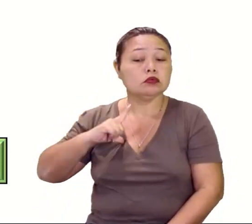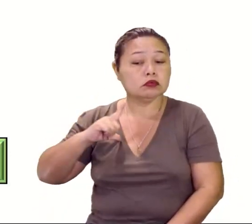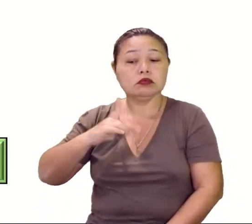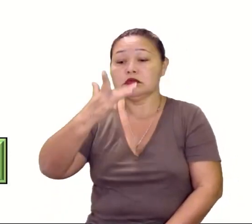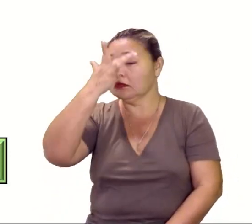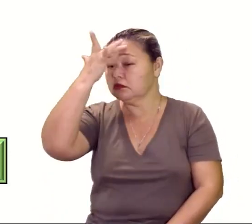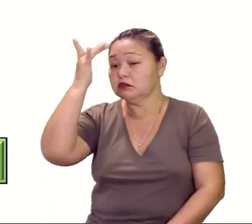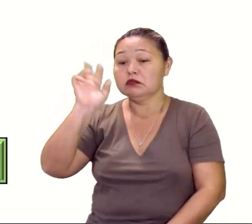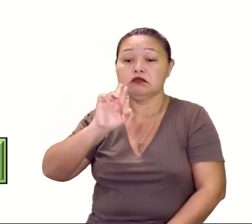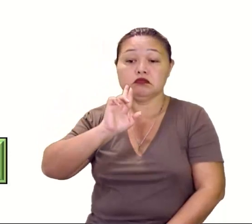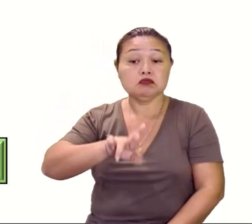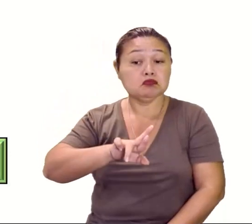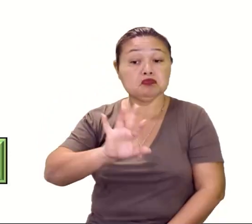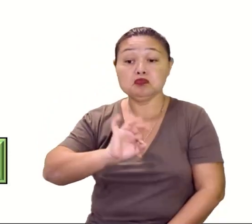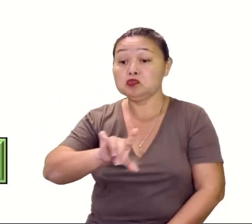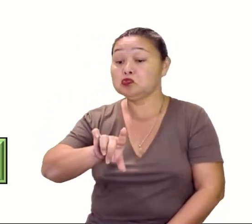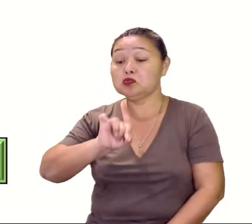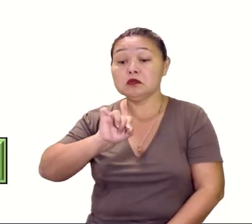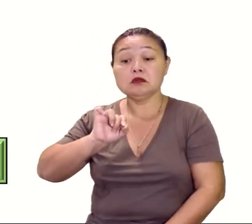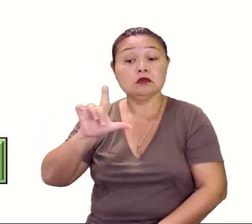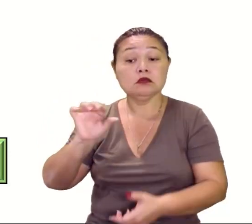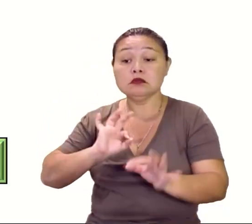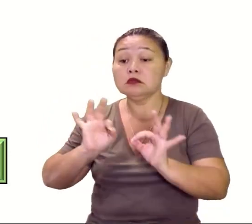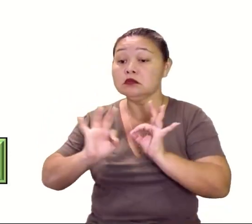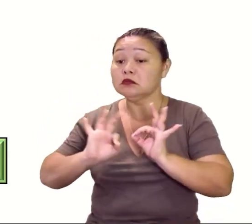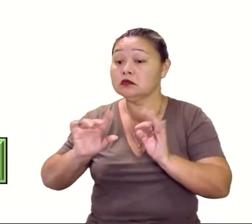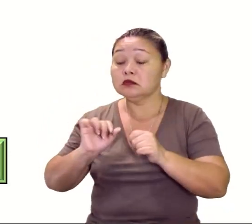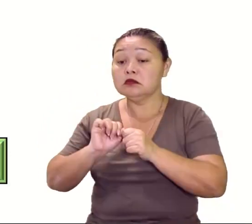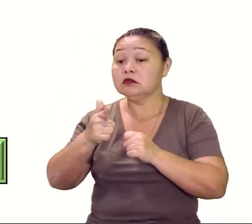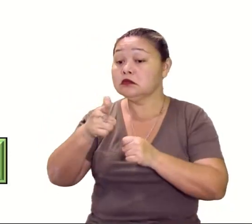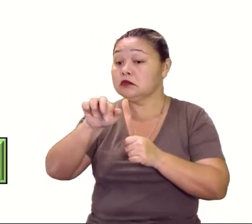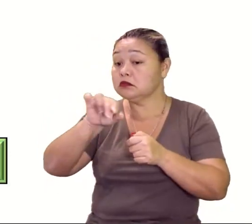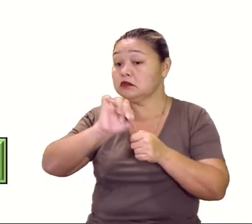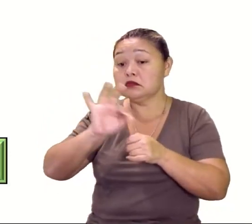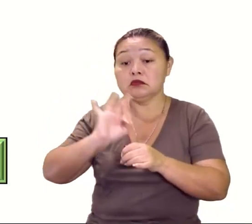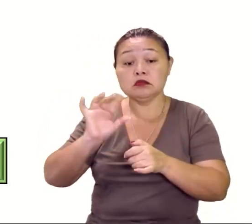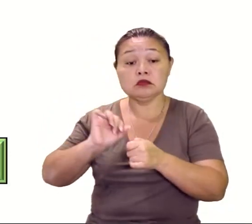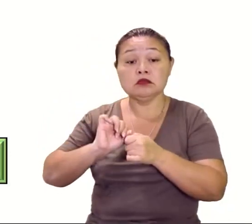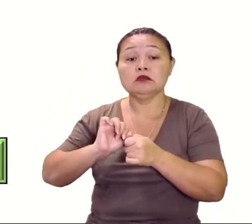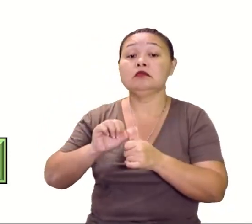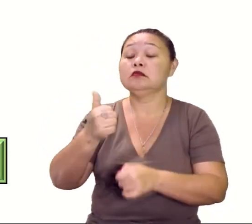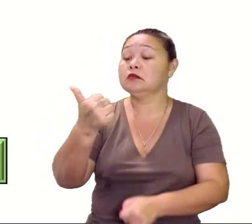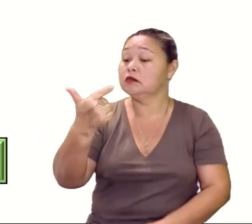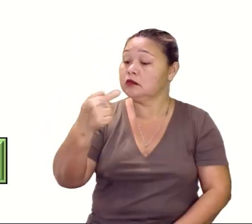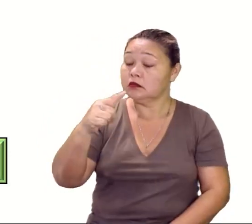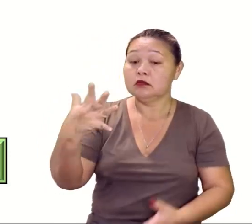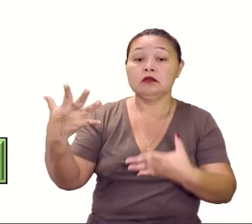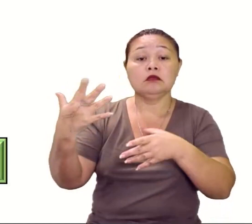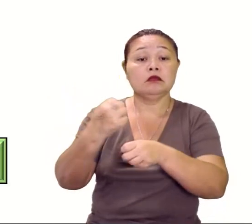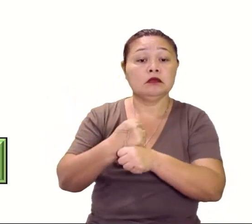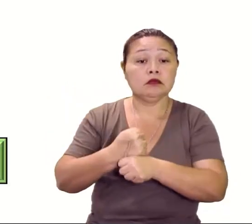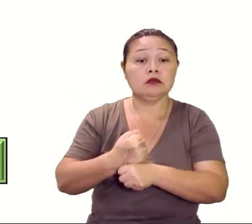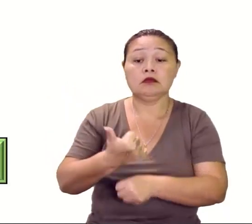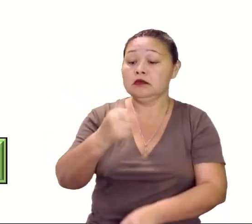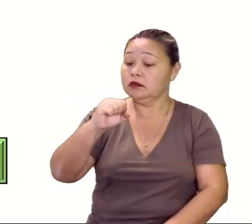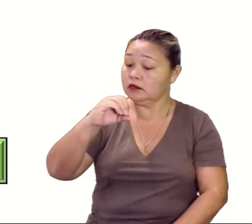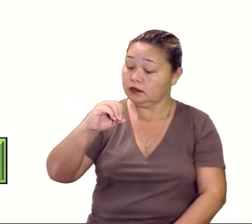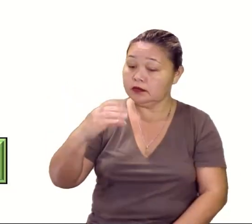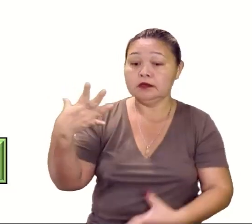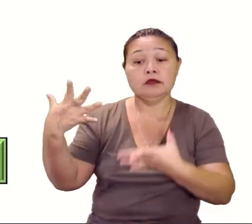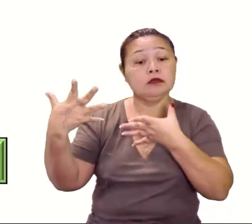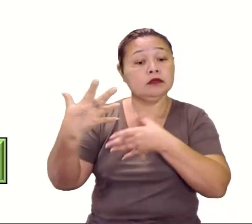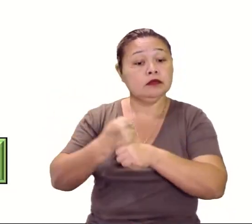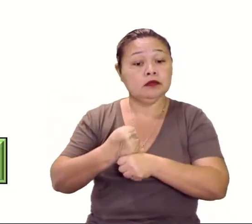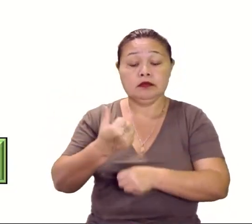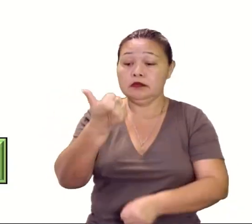que não responderam, que não produzem, né? nenhum dos grãos. Isso, então agora a gente vai somar o 270, vamos somar com